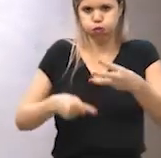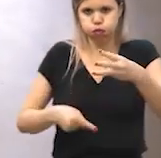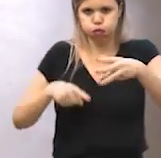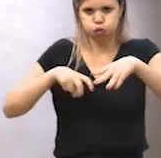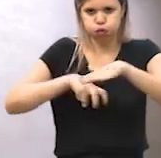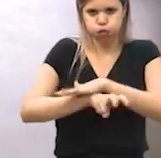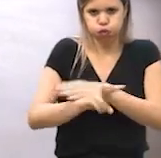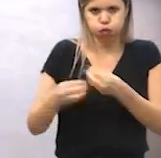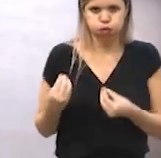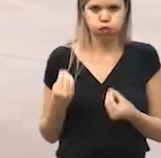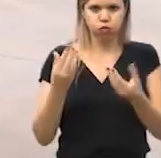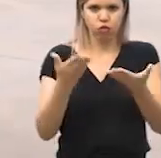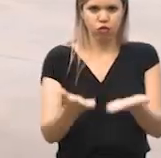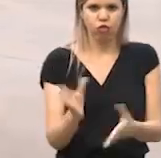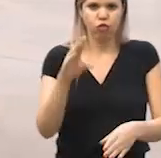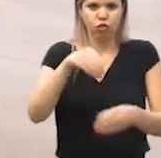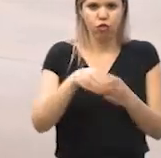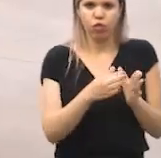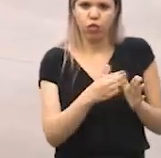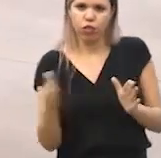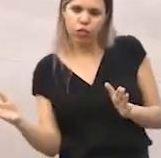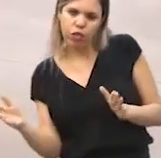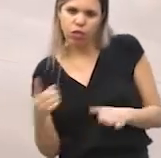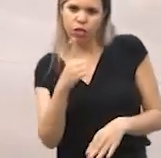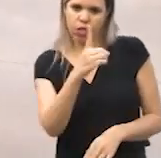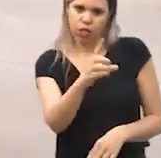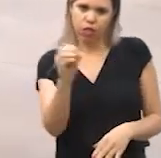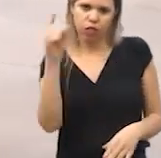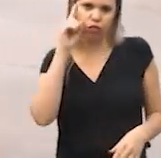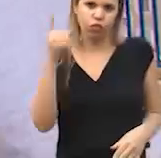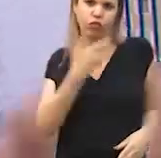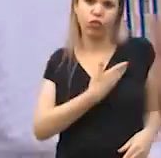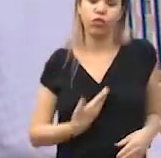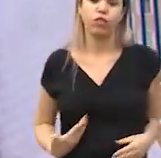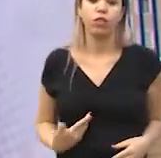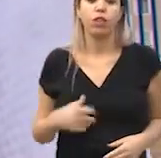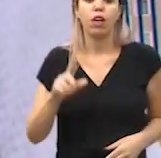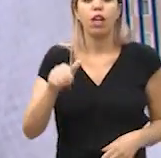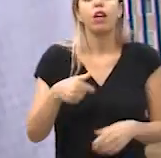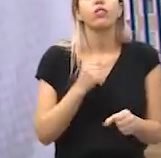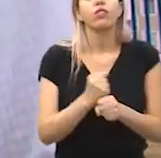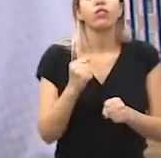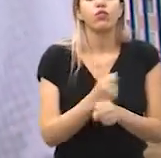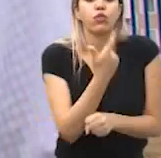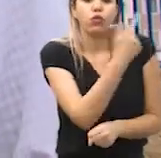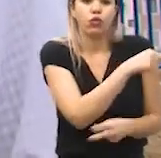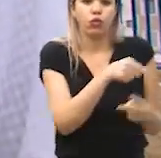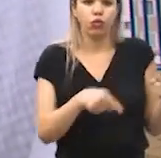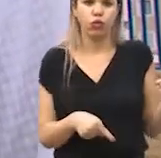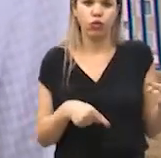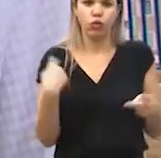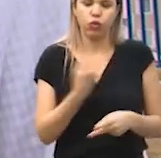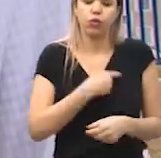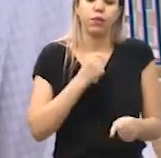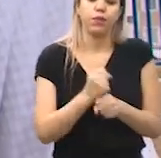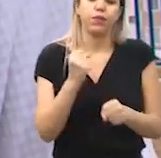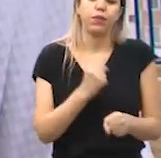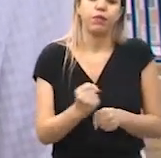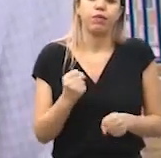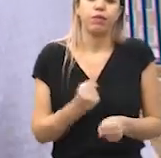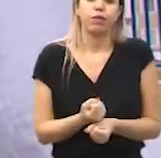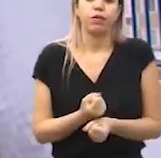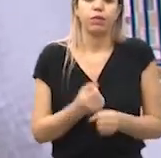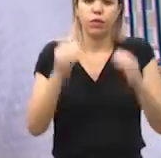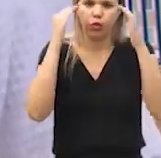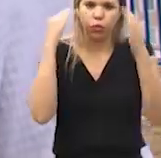creches que serão entregues dentro do plano de 100 dias do governo. Essa foi construída e as outras 2 nós reformamos. E